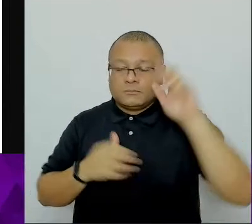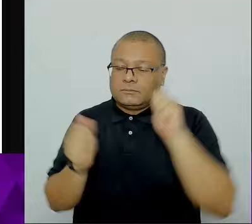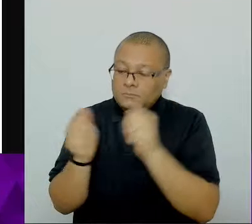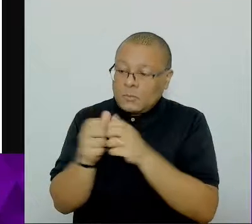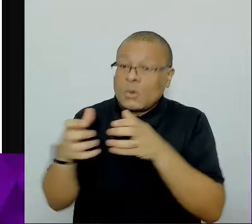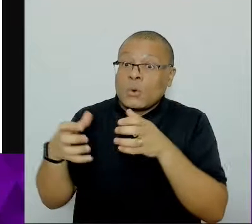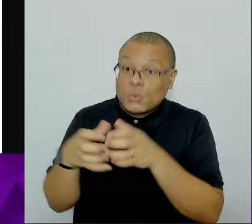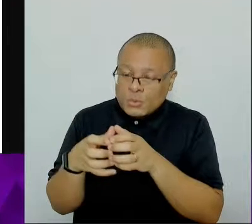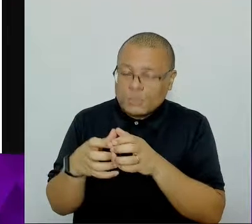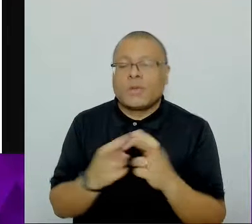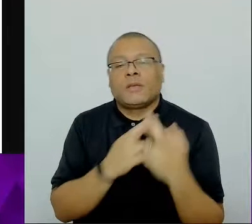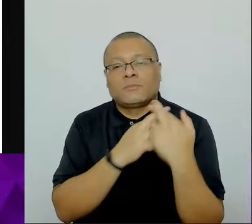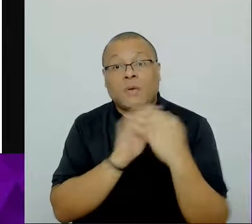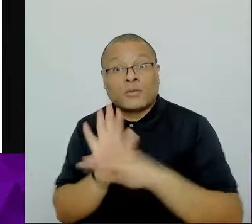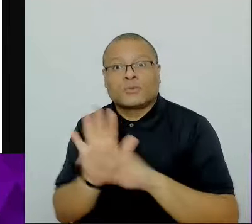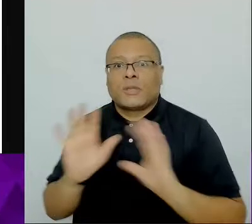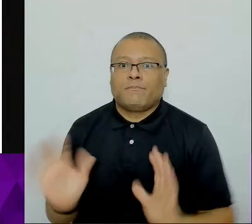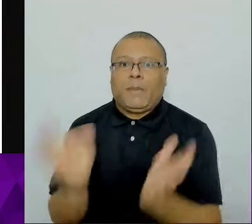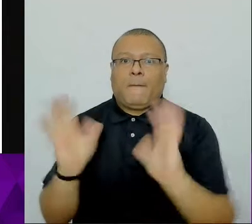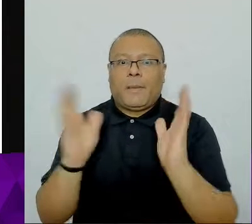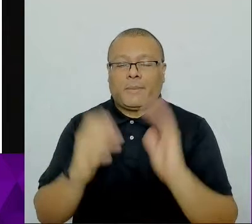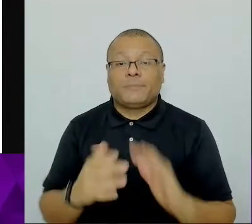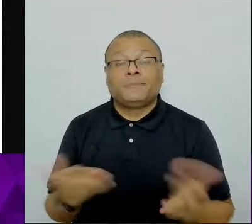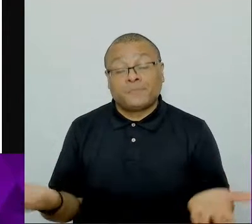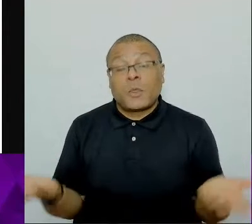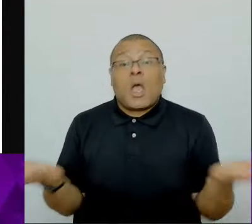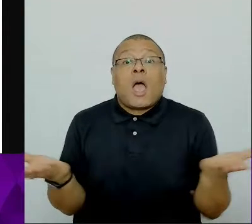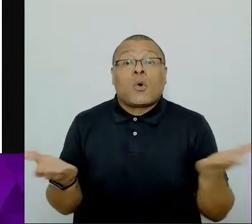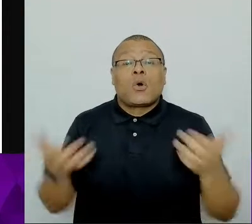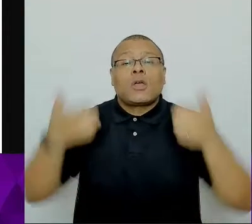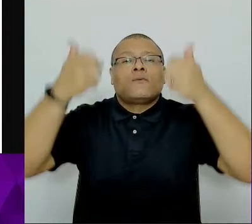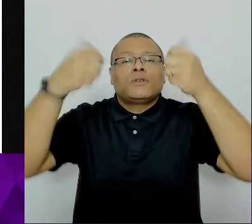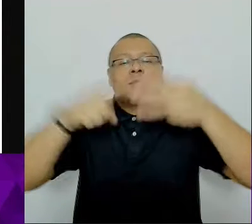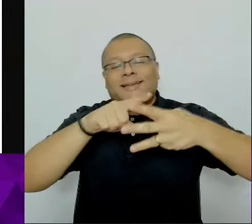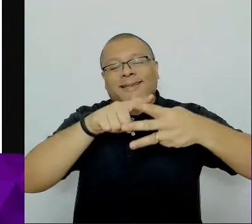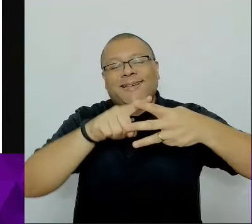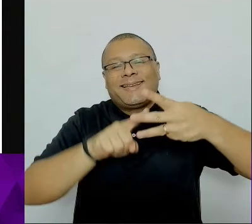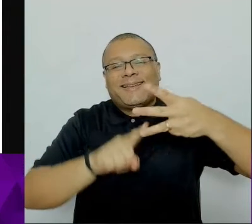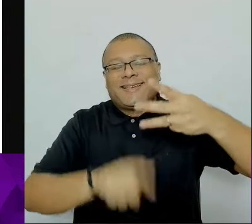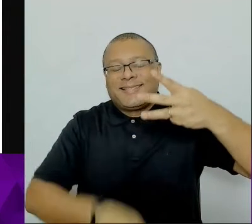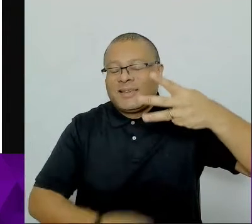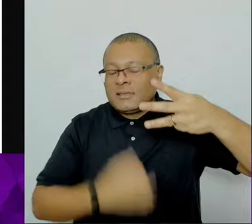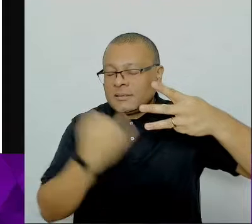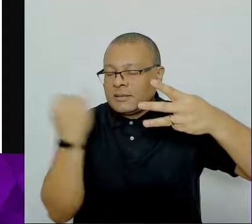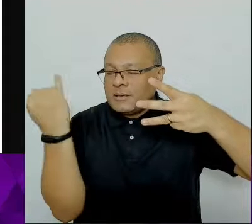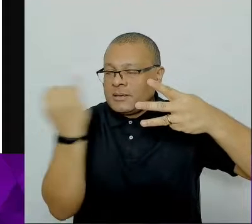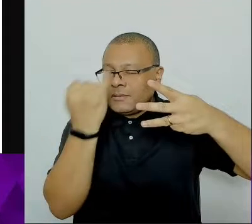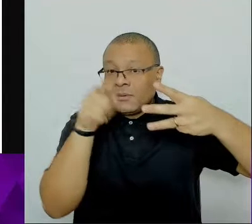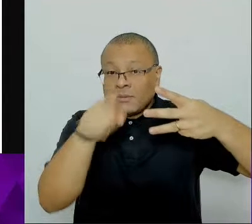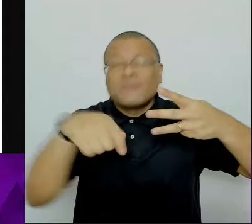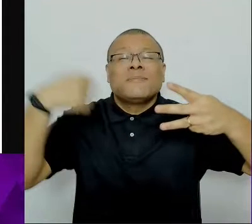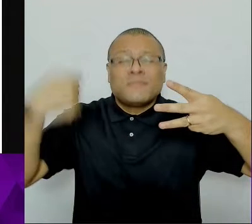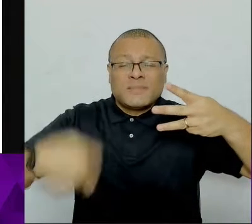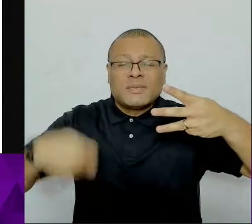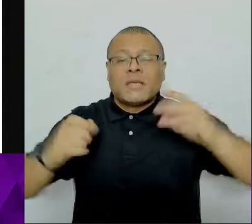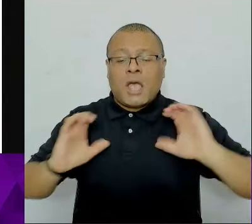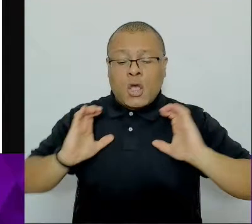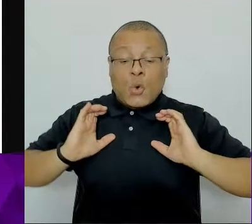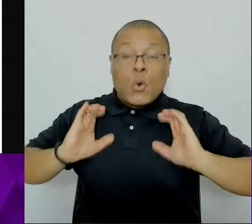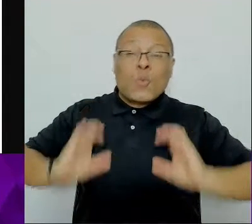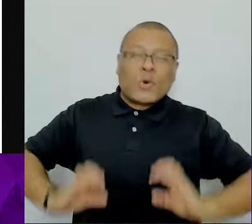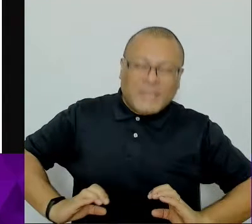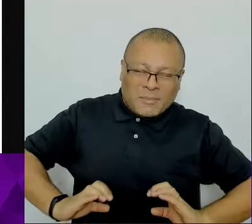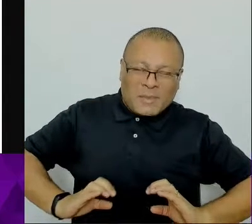time, beleza? Então vamos lá, pessoal, vamos falar de 3 habilidades essenciais que eu entendo e